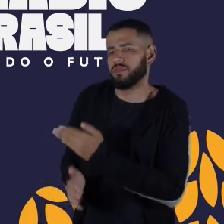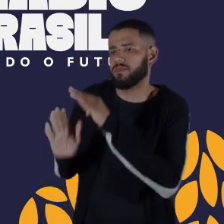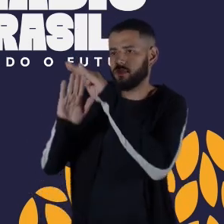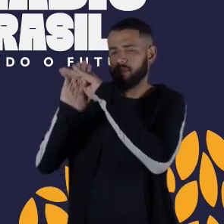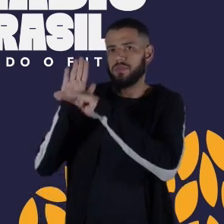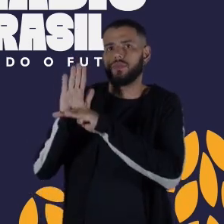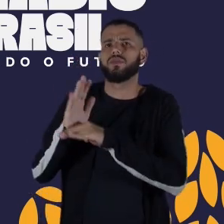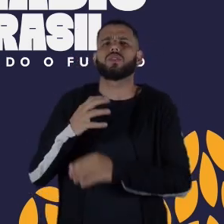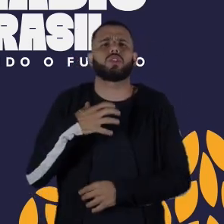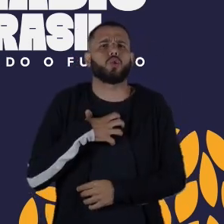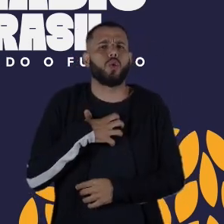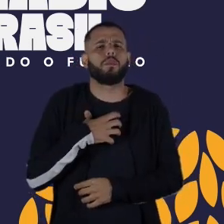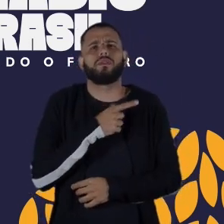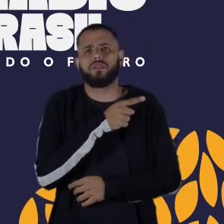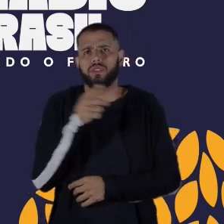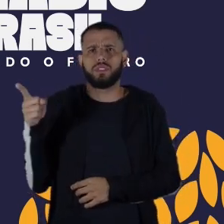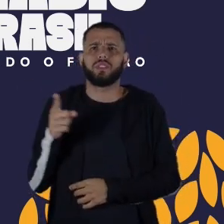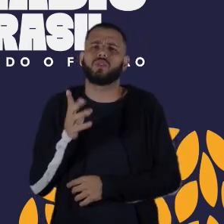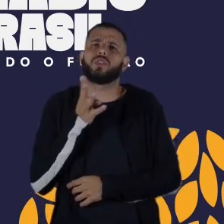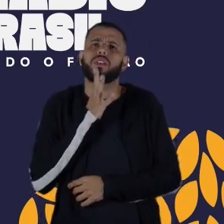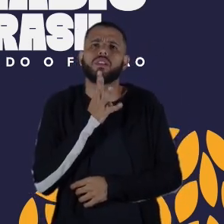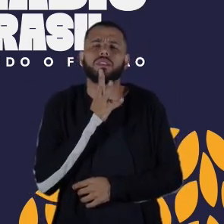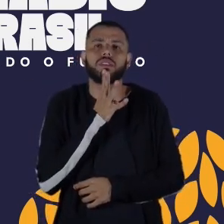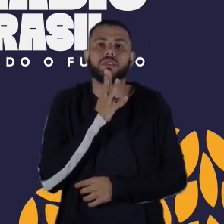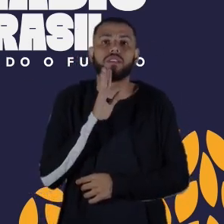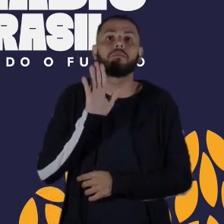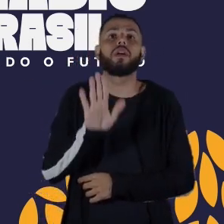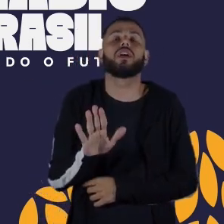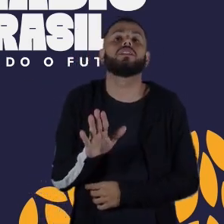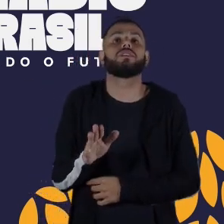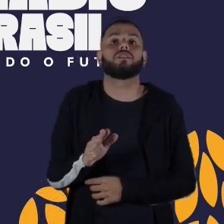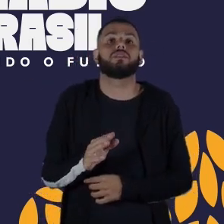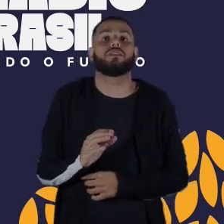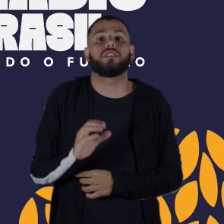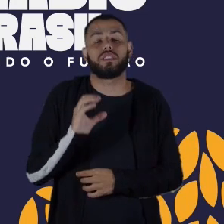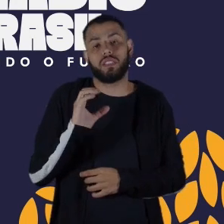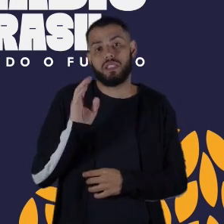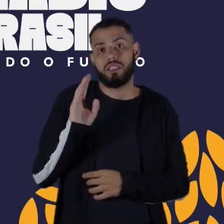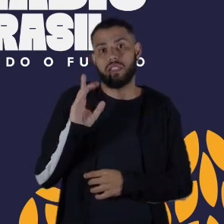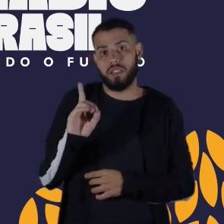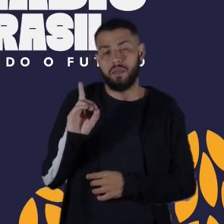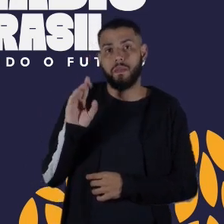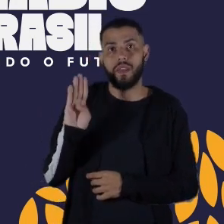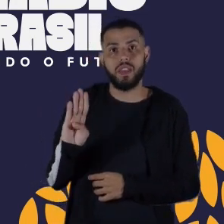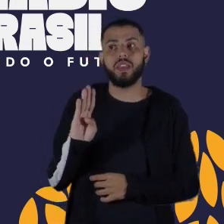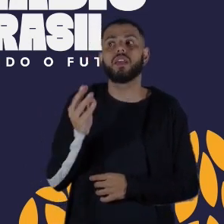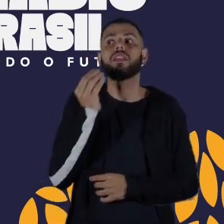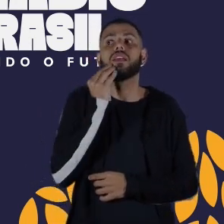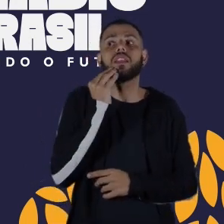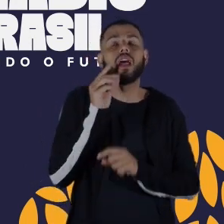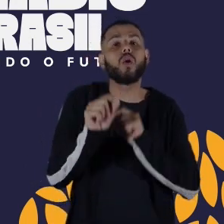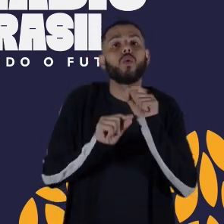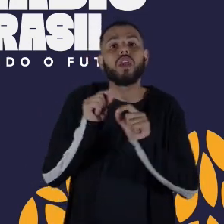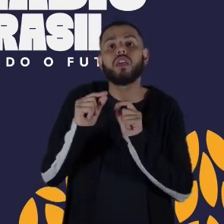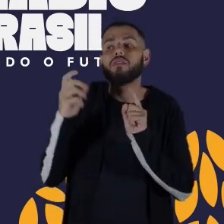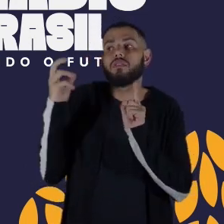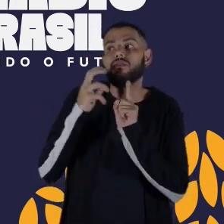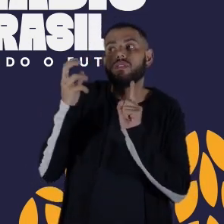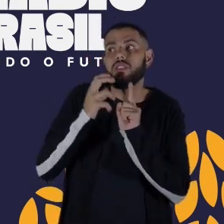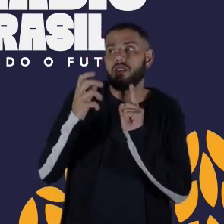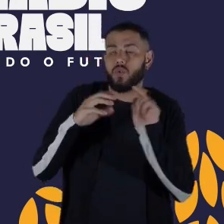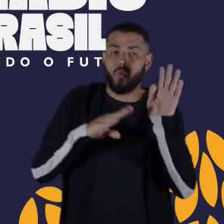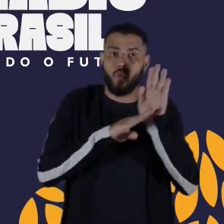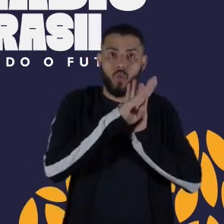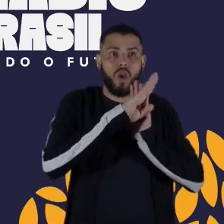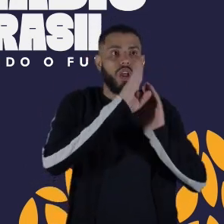alguém demente, mas o efeito dos canabinoides é isso, tentar de interferir com a evolução